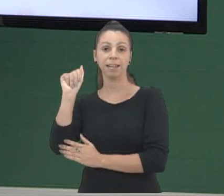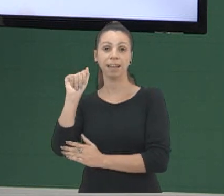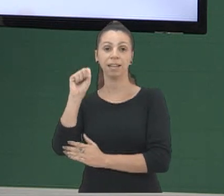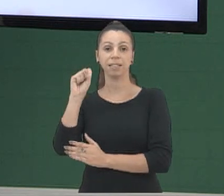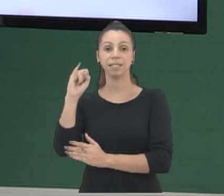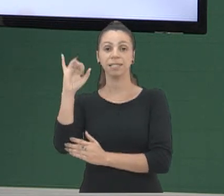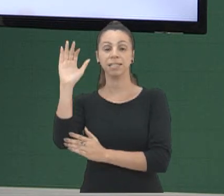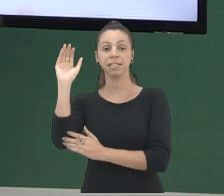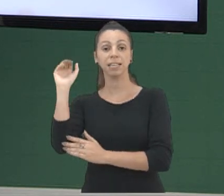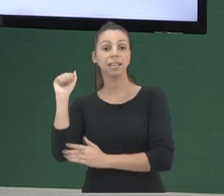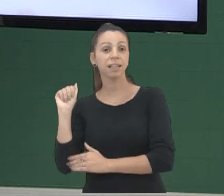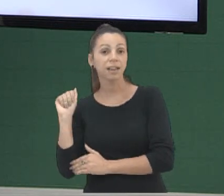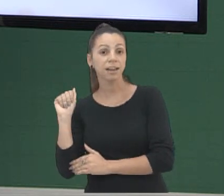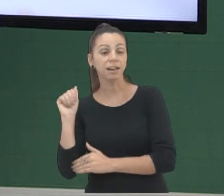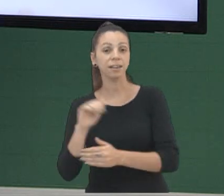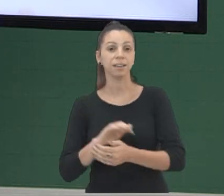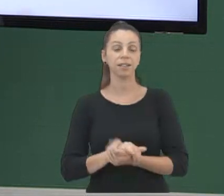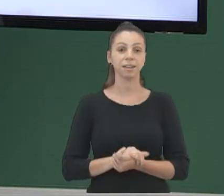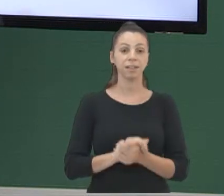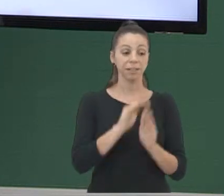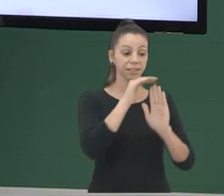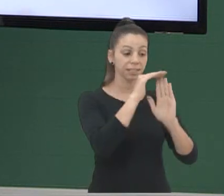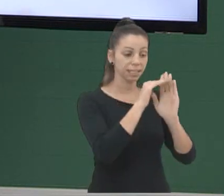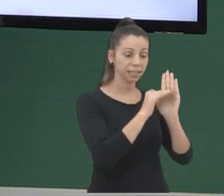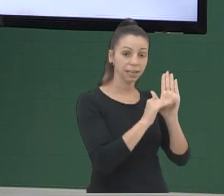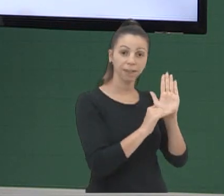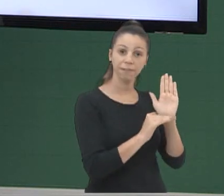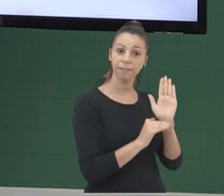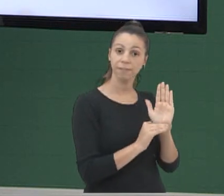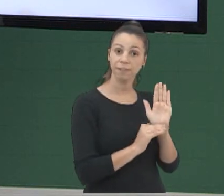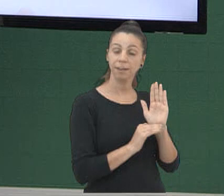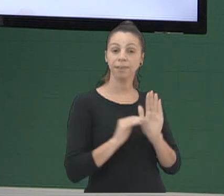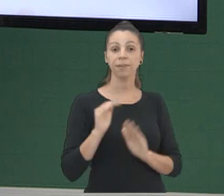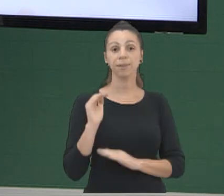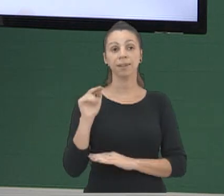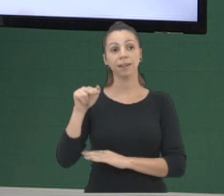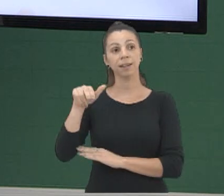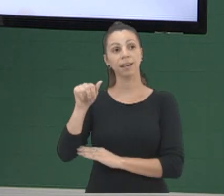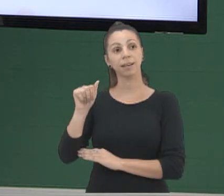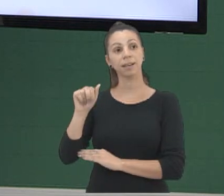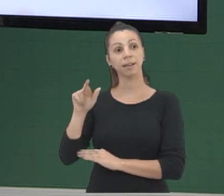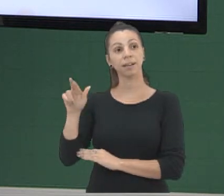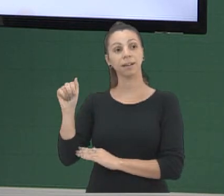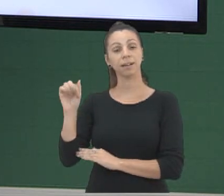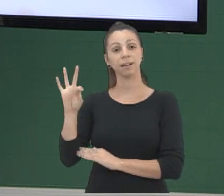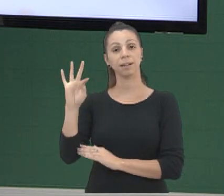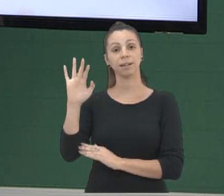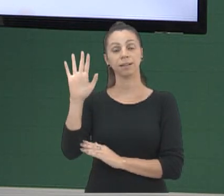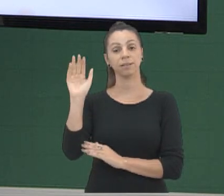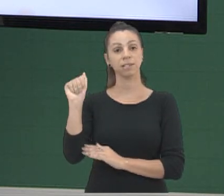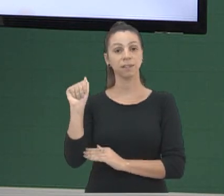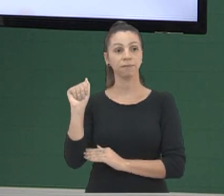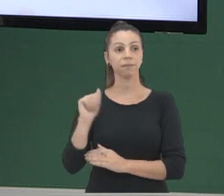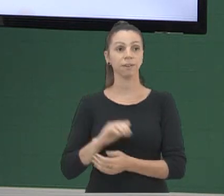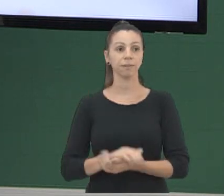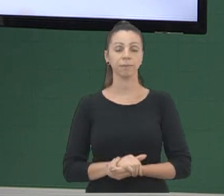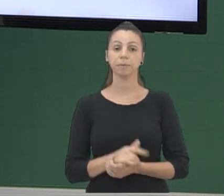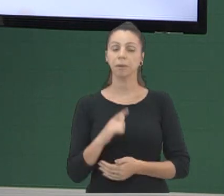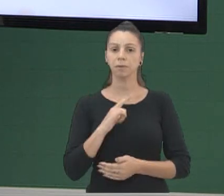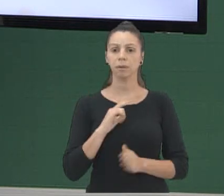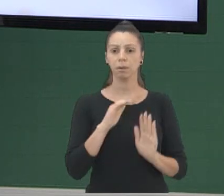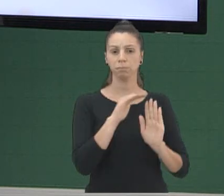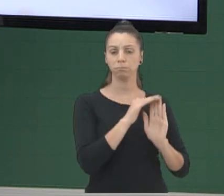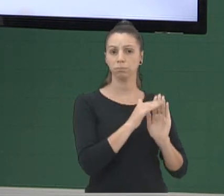artístico literário a gente tem os elementos da narrativa ficcional, né? Da história. Essa narrativa, ela tem alguns